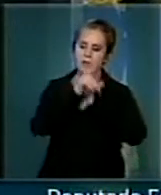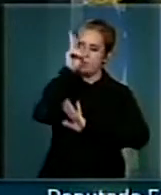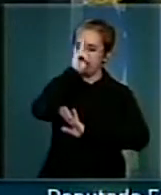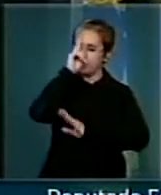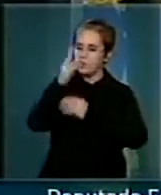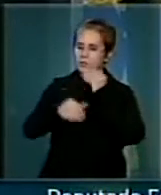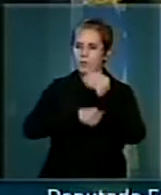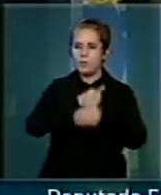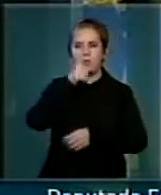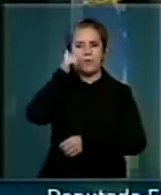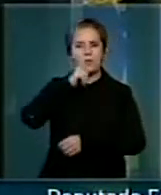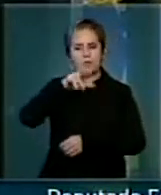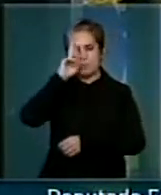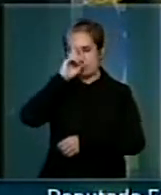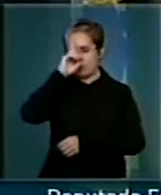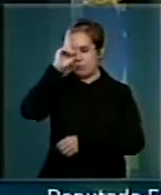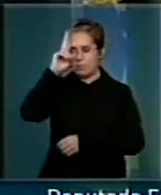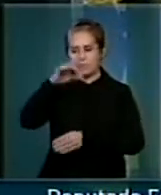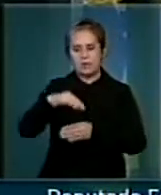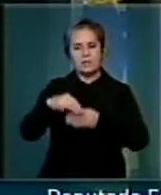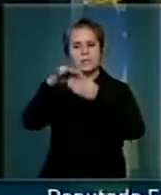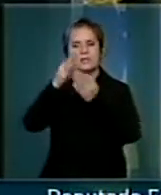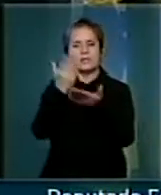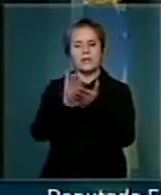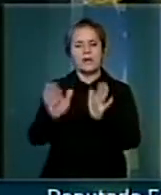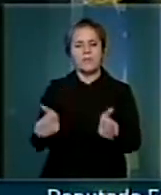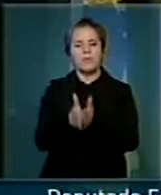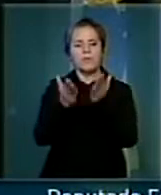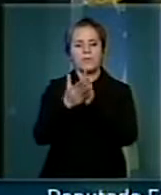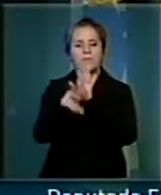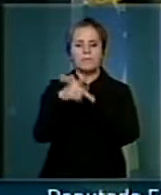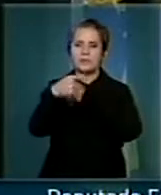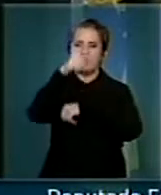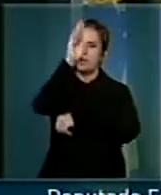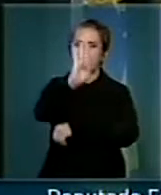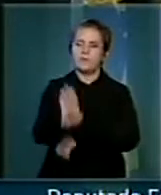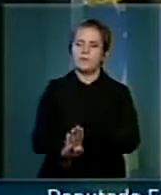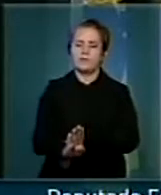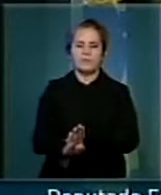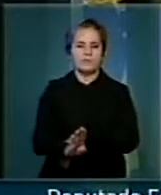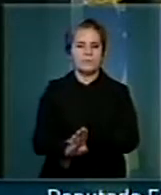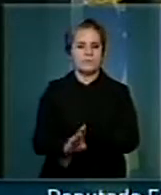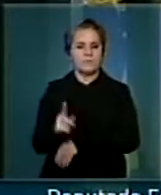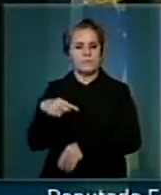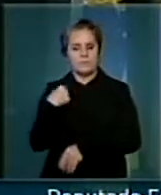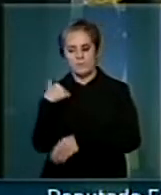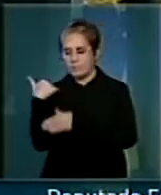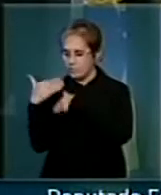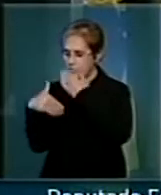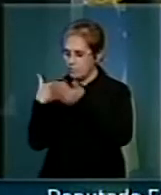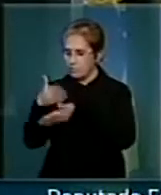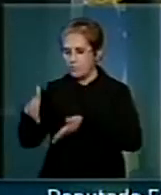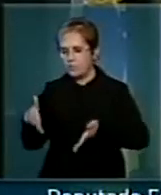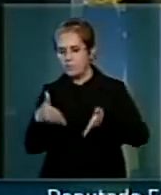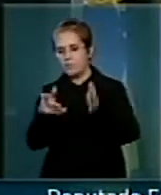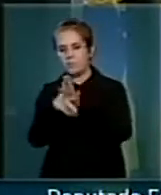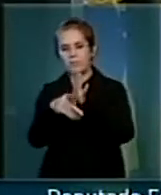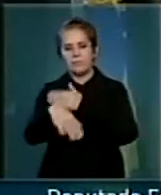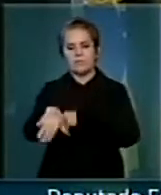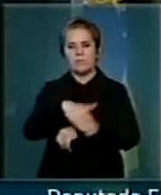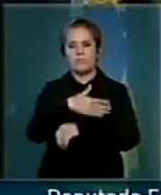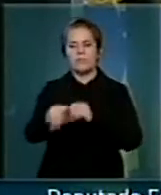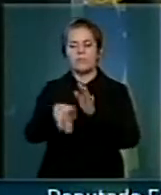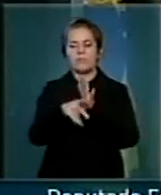líder que erradicou a miséria no Brasil. Ao trilhar a estrada pavimentada pelo